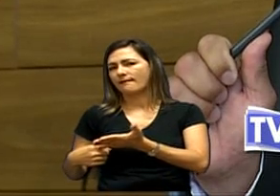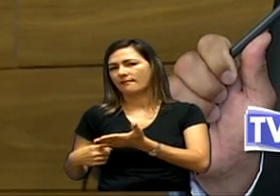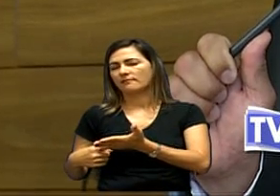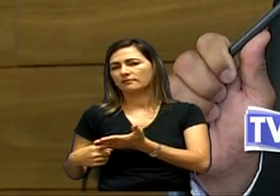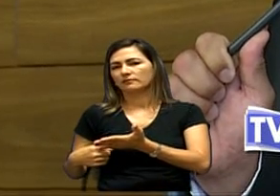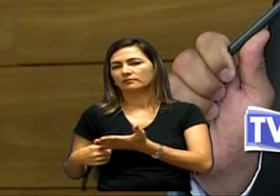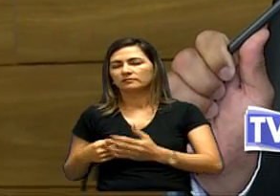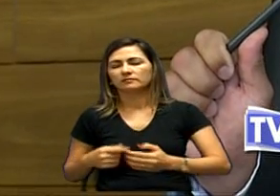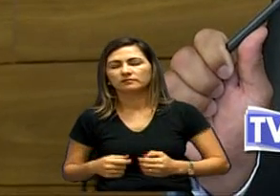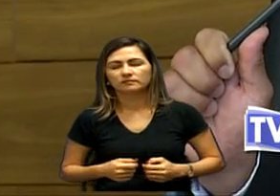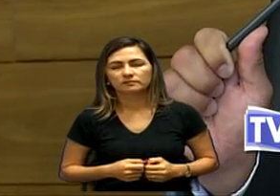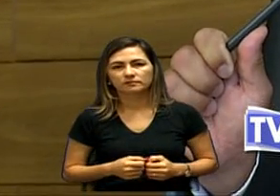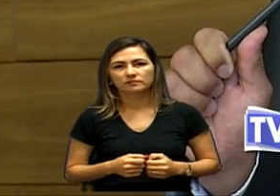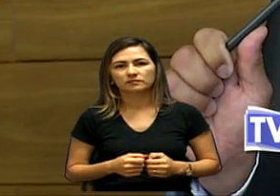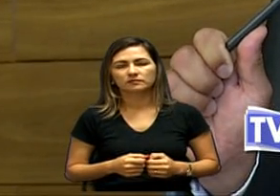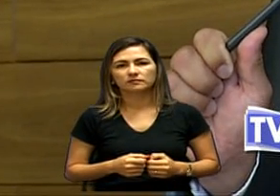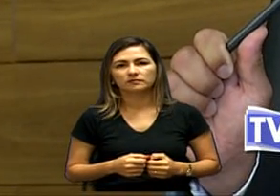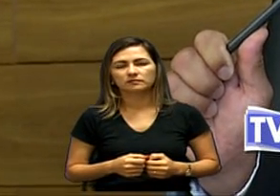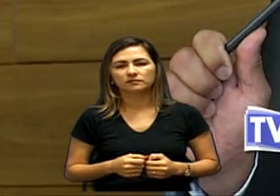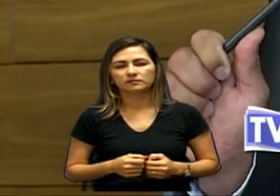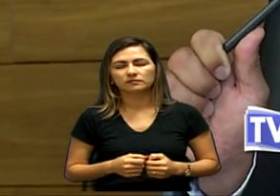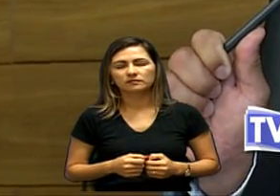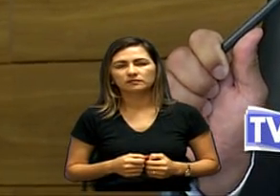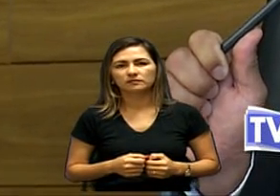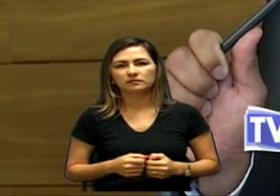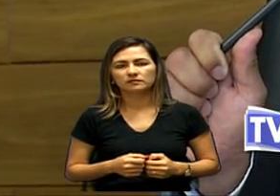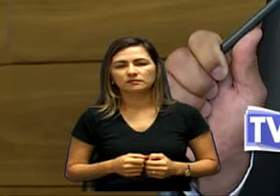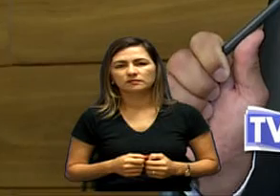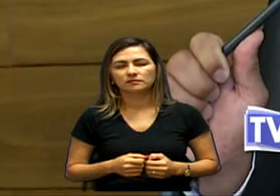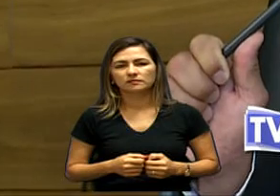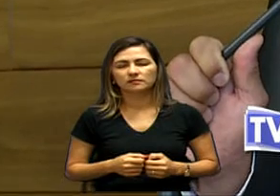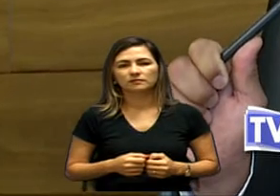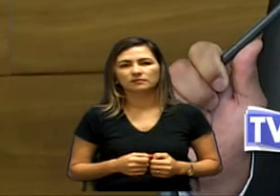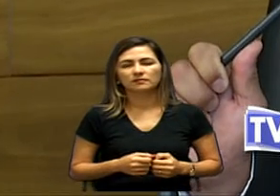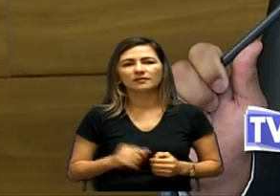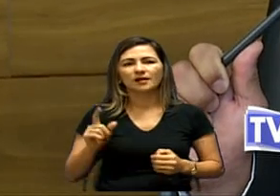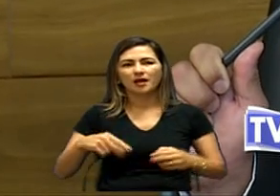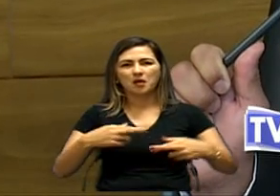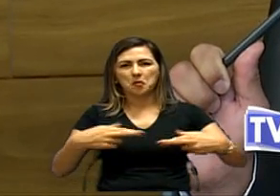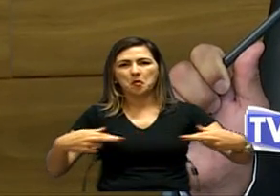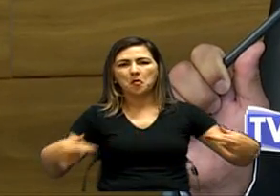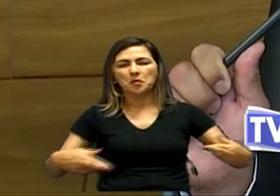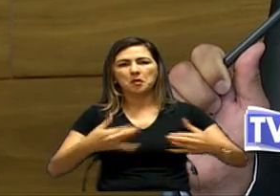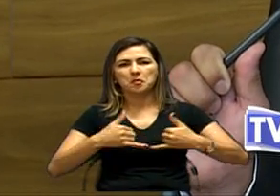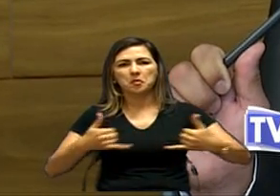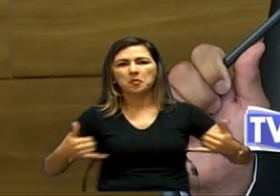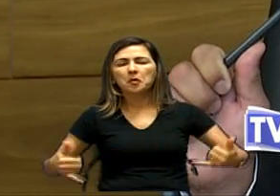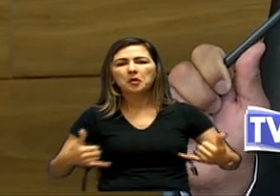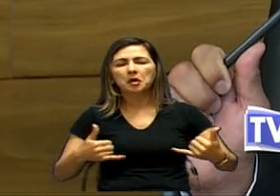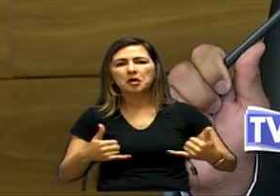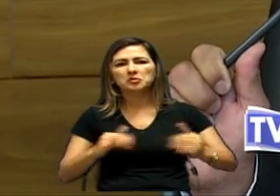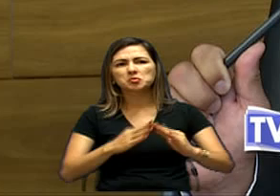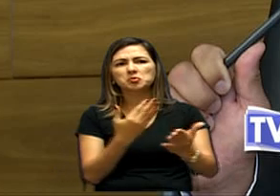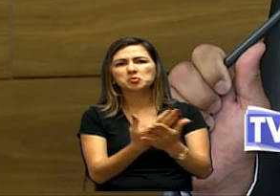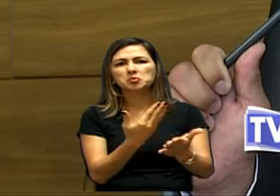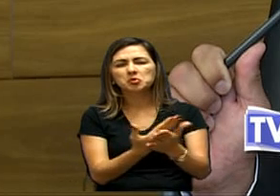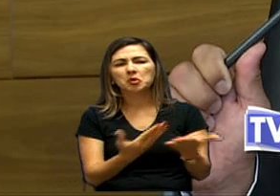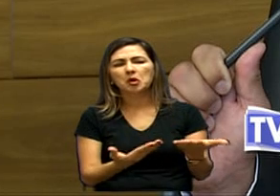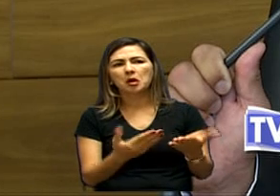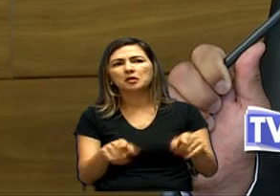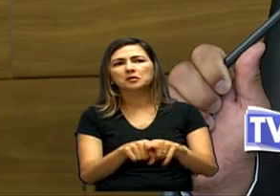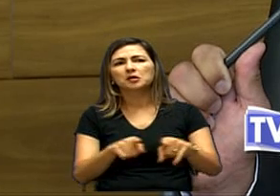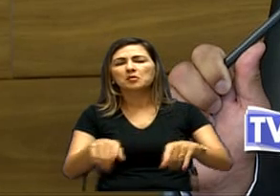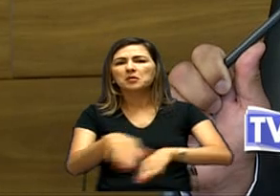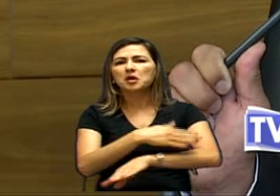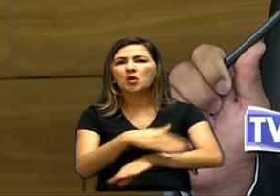tá sofrendo tanta... É cabo de energia da escola, é da ponte aqui da Ulisses Guimarães, é da avenida aqui